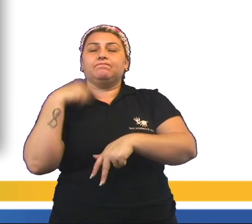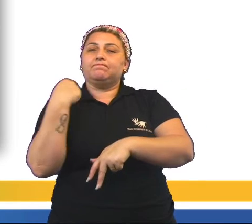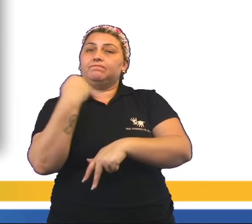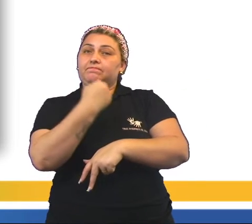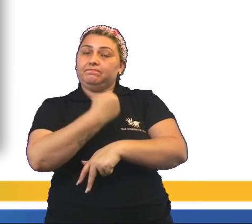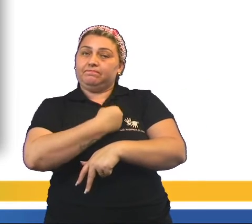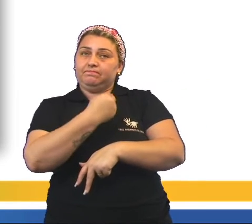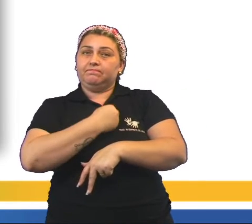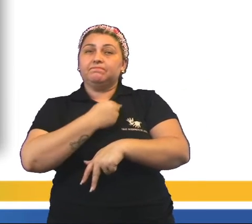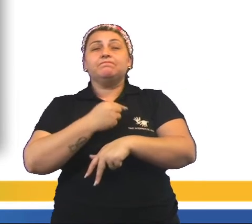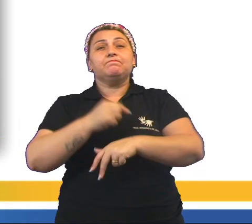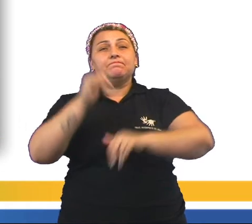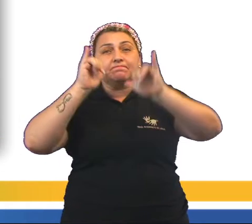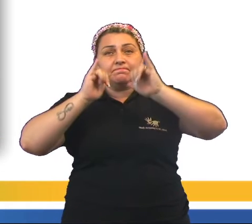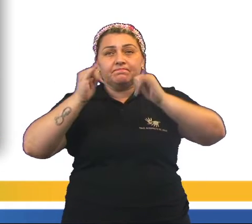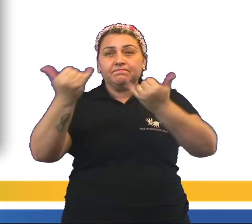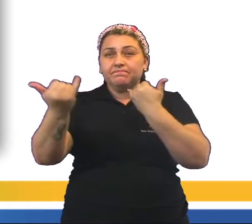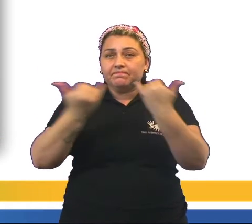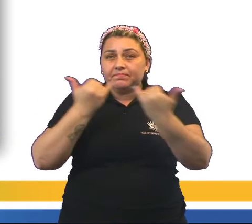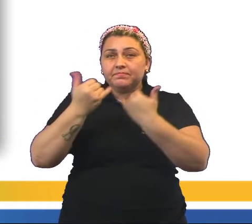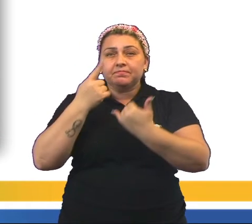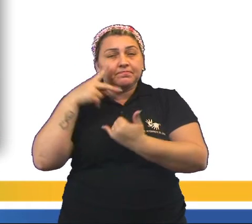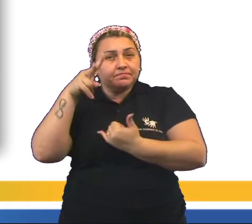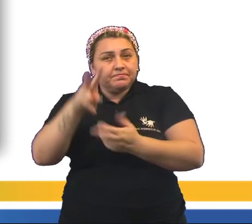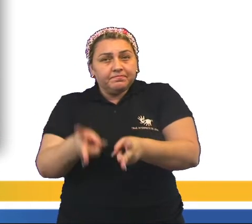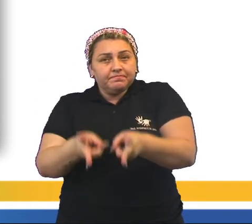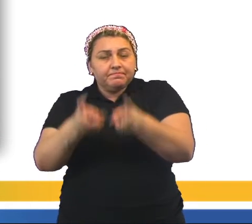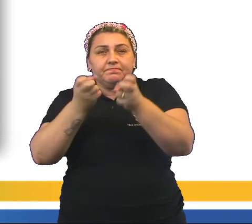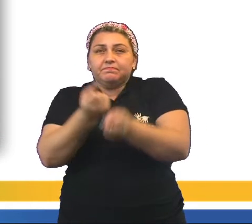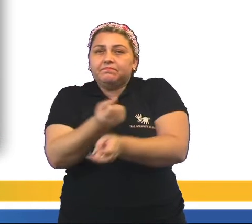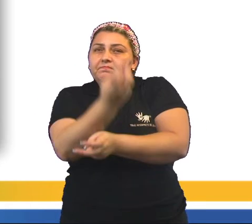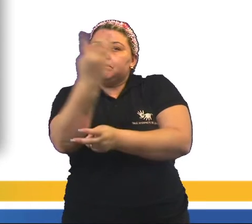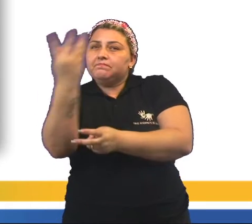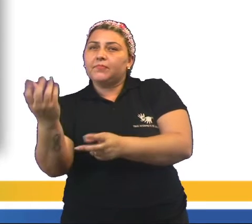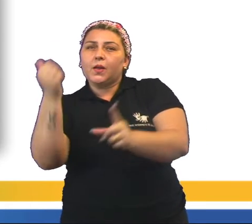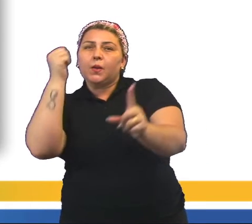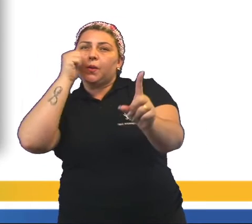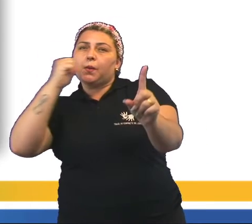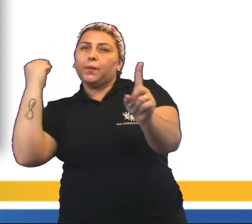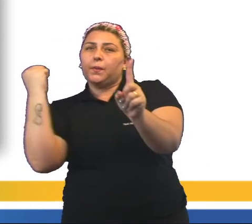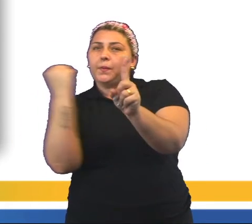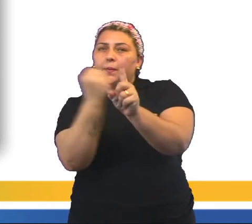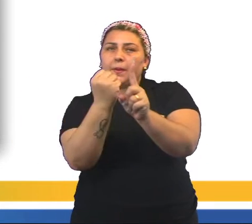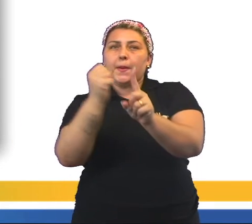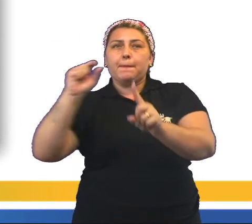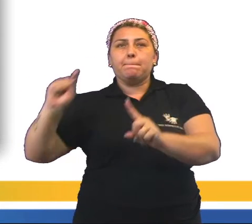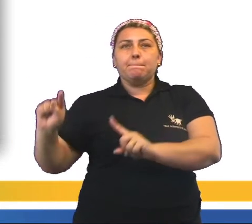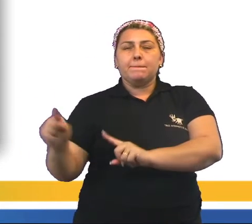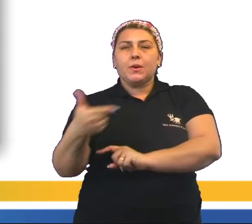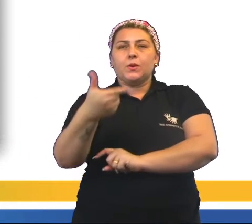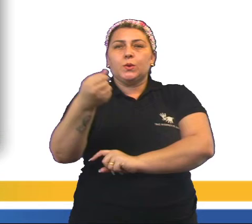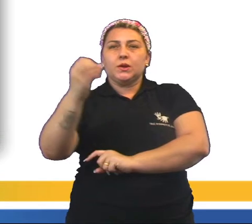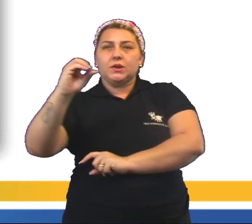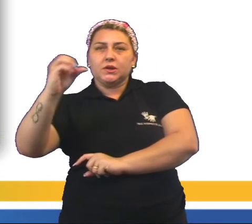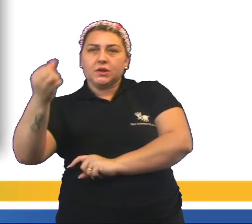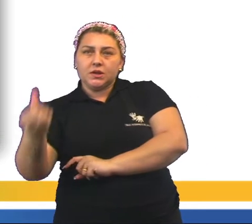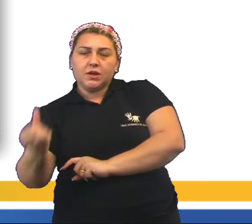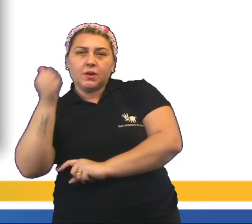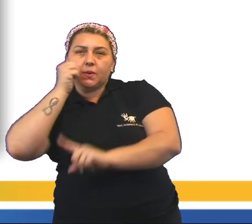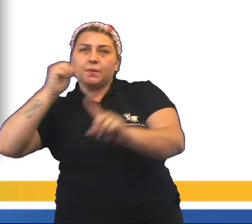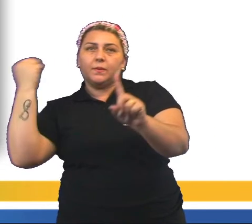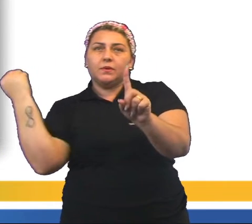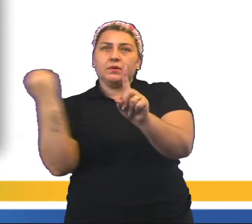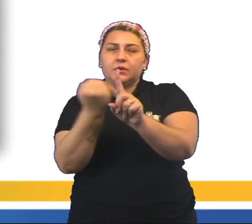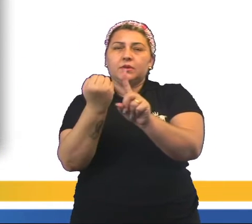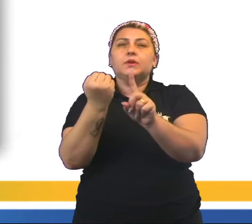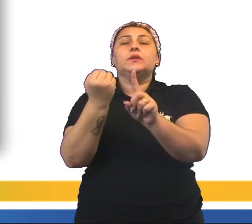temos nesses dados, vocês podem observar a quantidade de feminicídios, 1.206